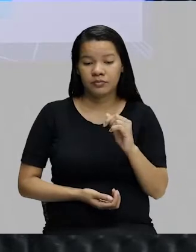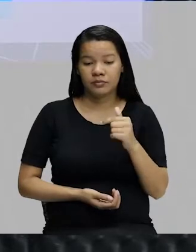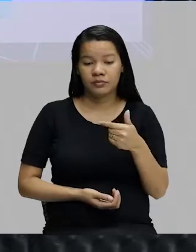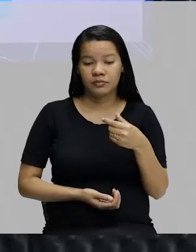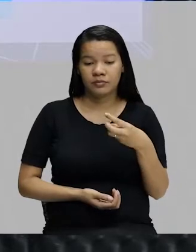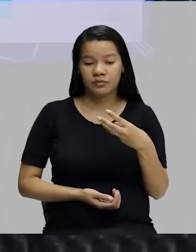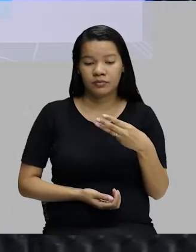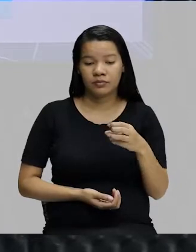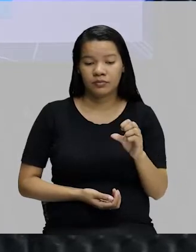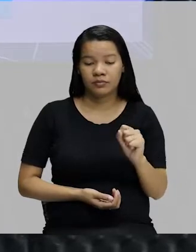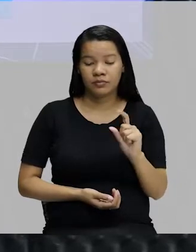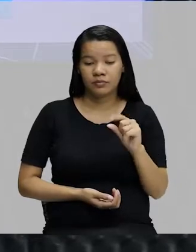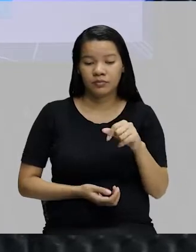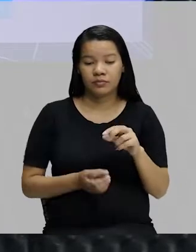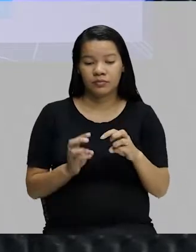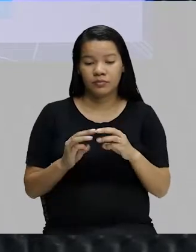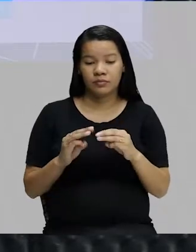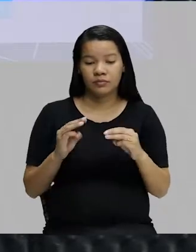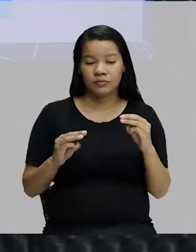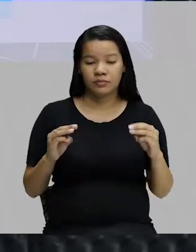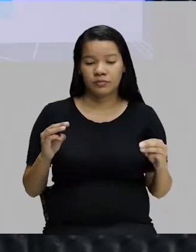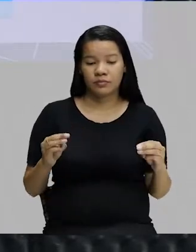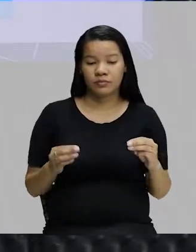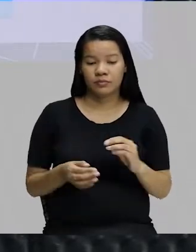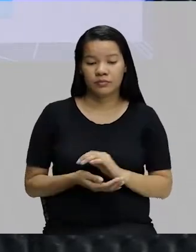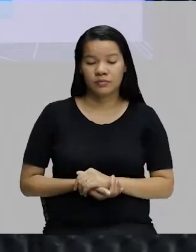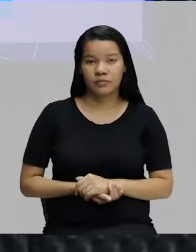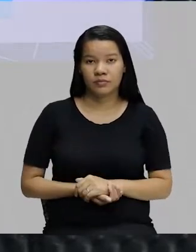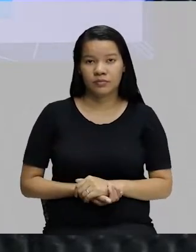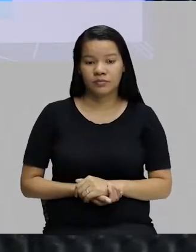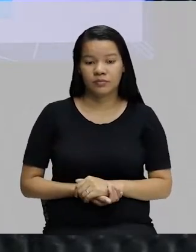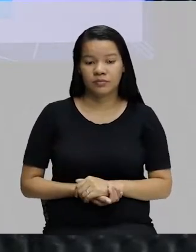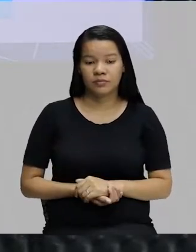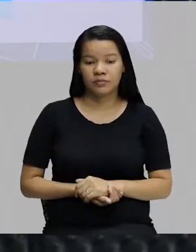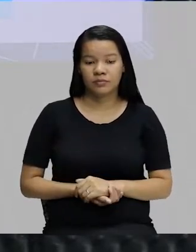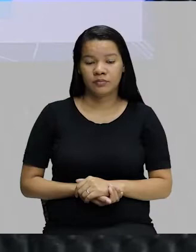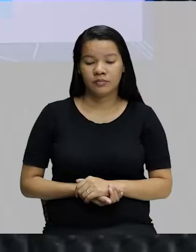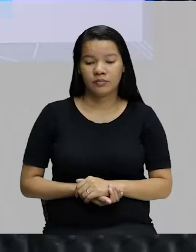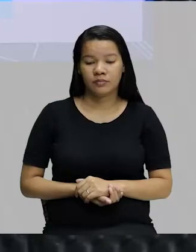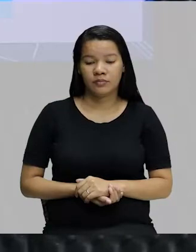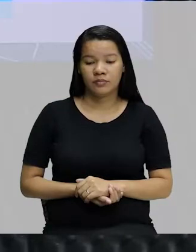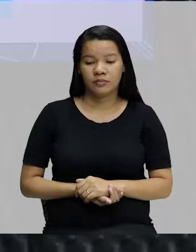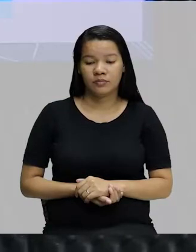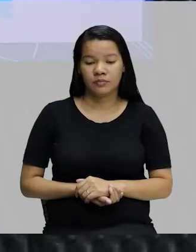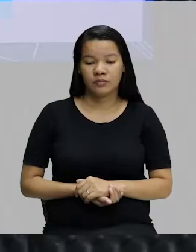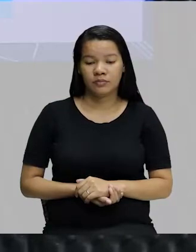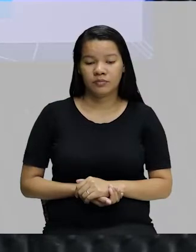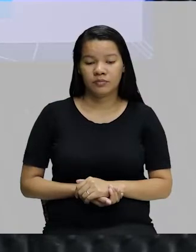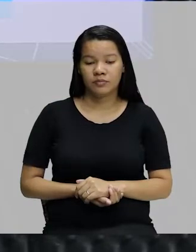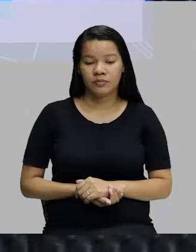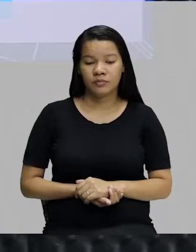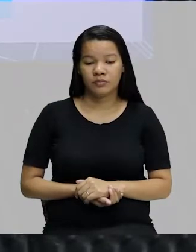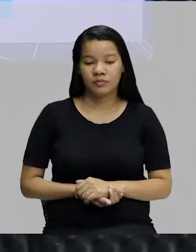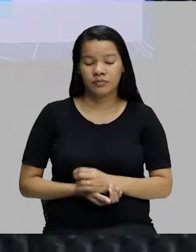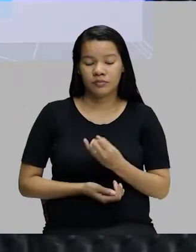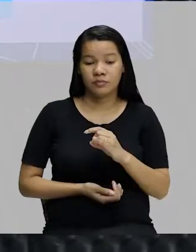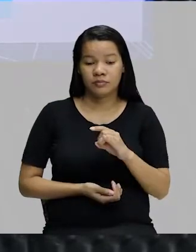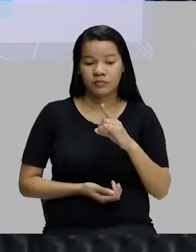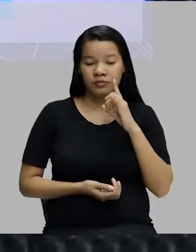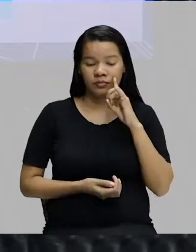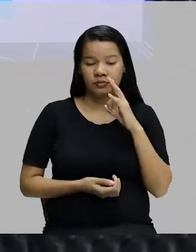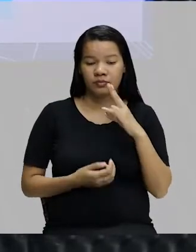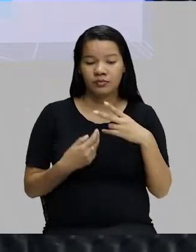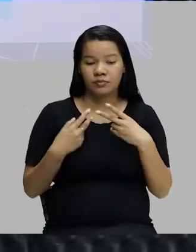sua massa, certo? O urânio tem número atômico 92 e massa 238. Se você